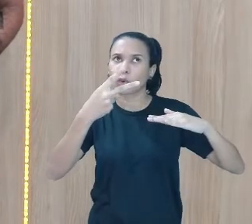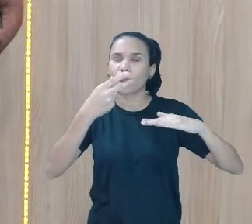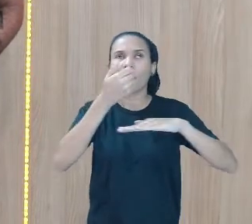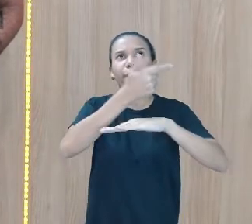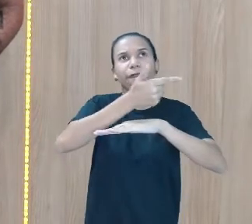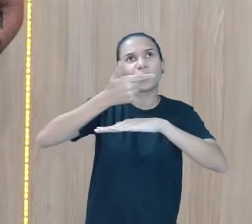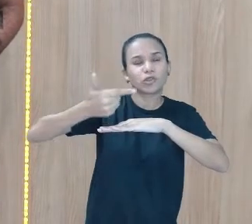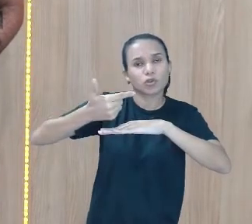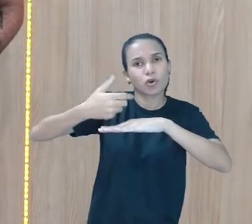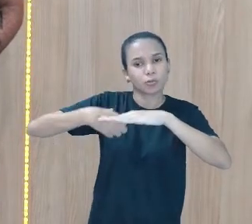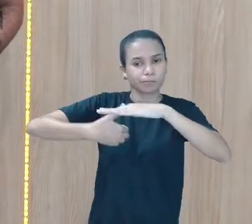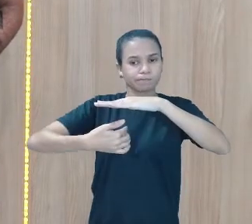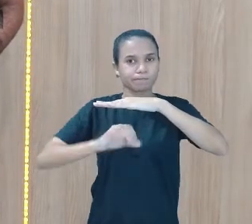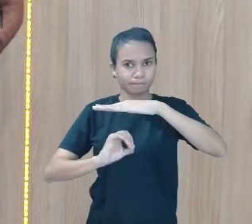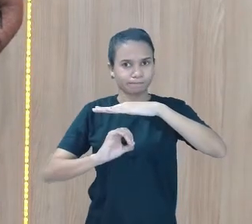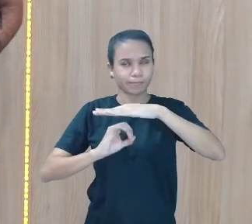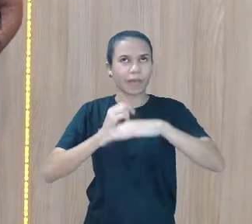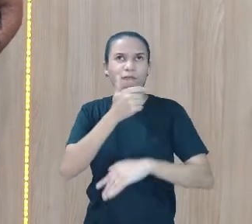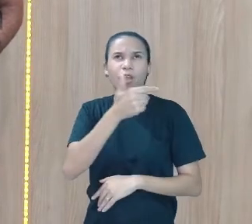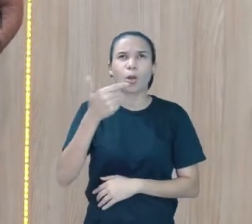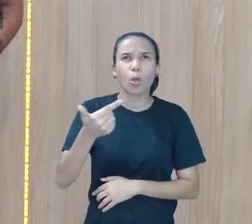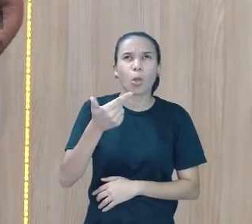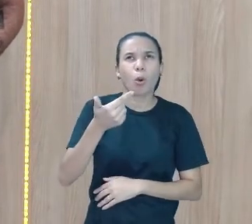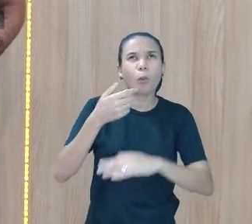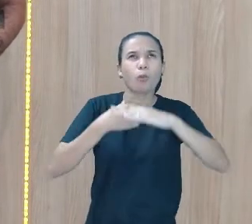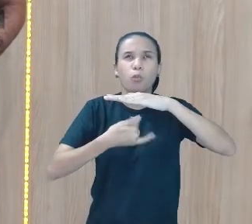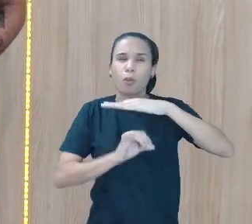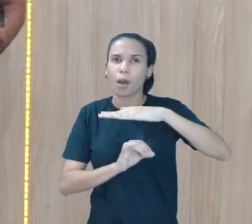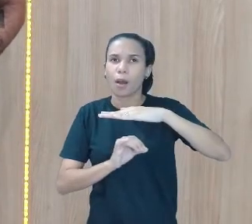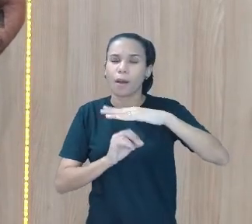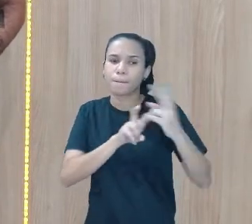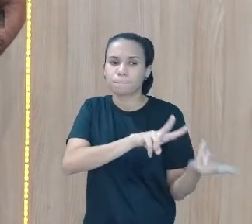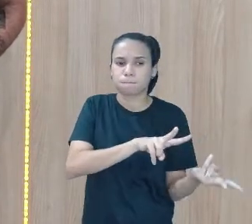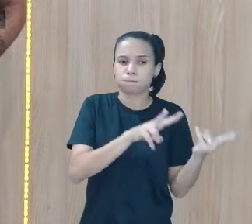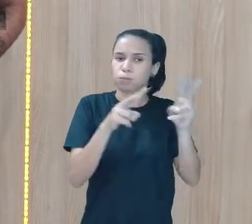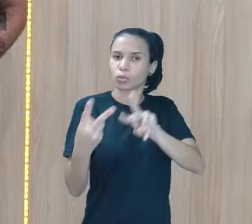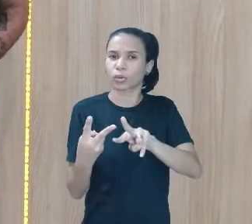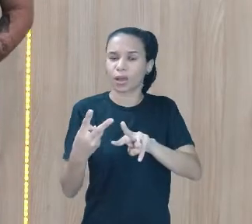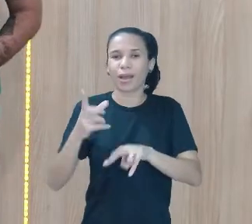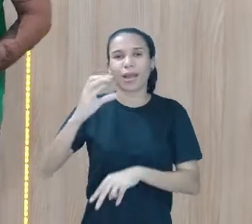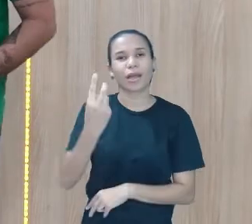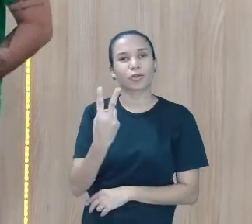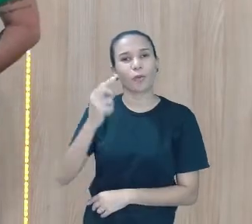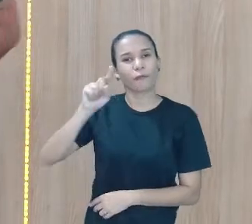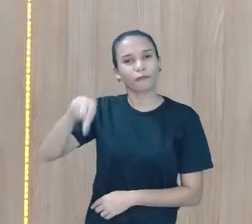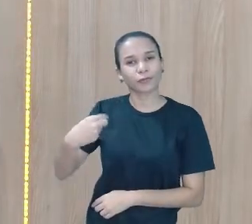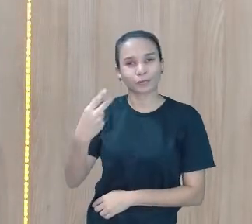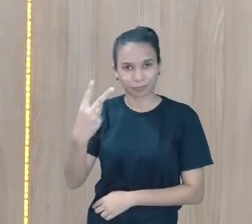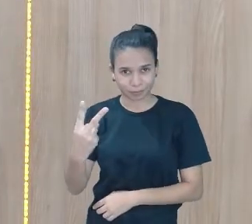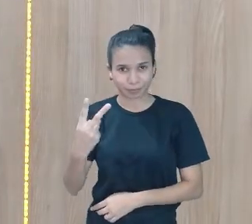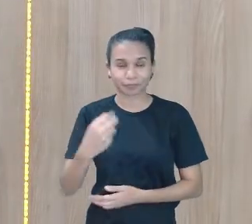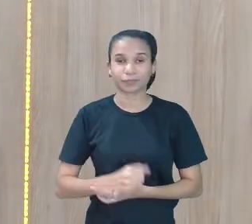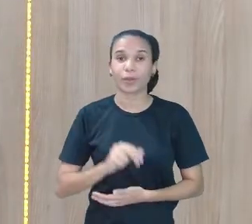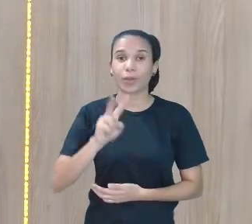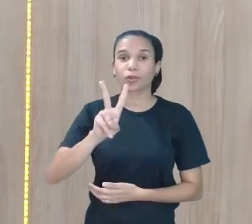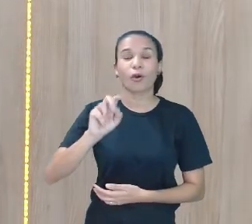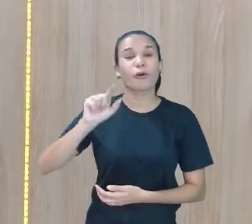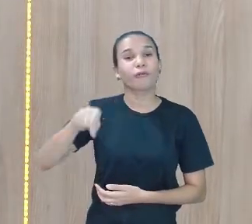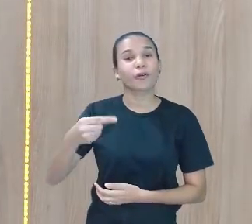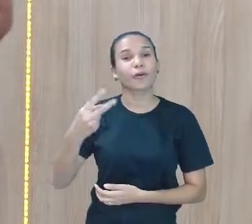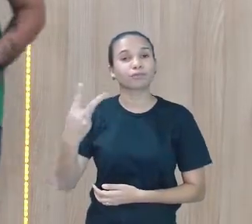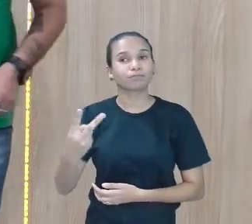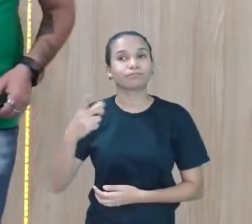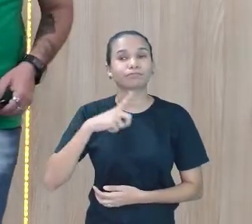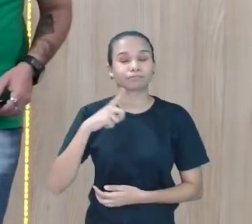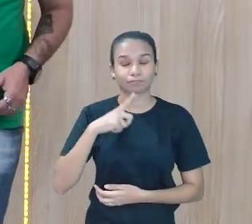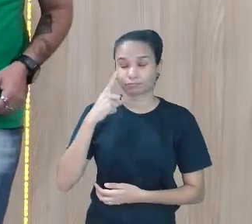fica 22 sobre 10. 22 sobre 10, na sua forma decimal, é 2,2. 2,2 vai